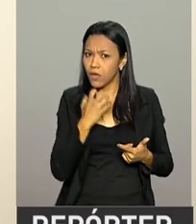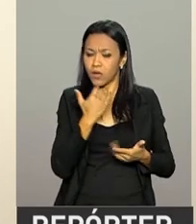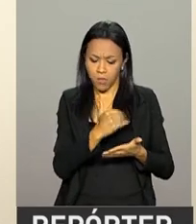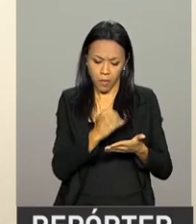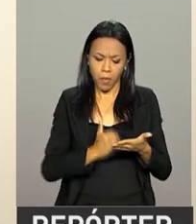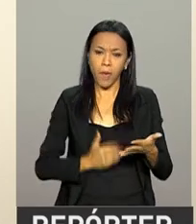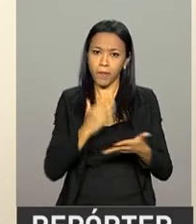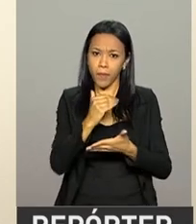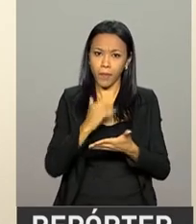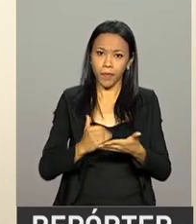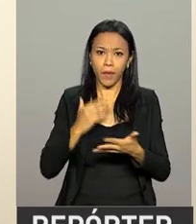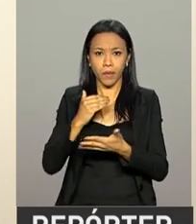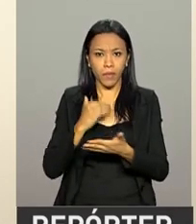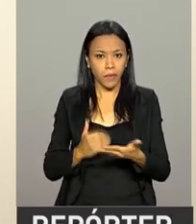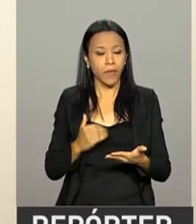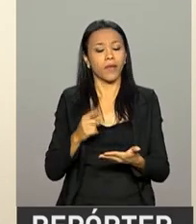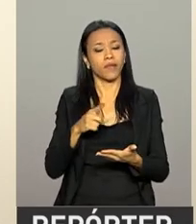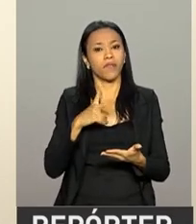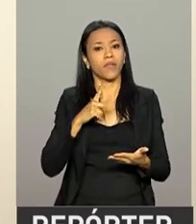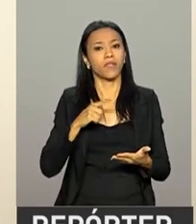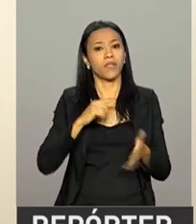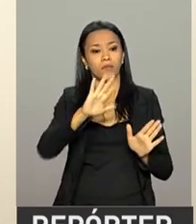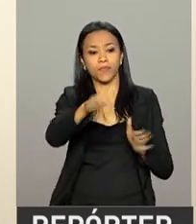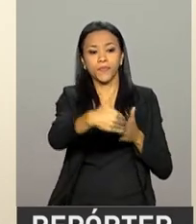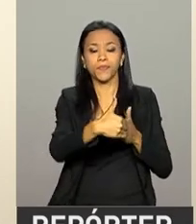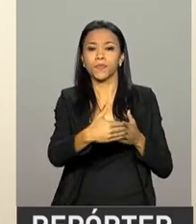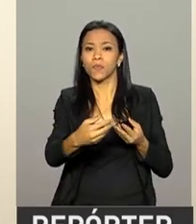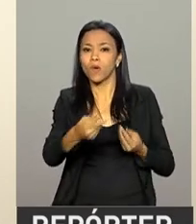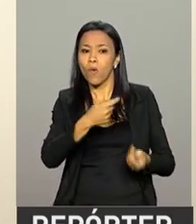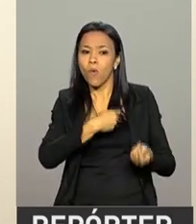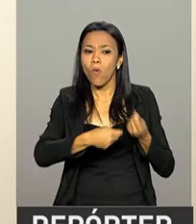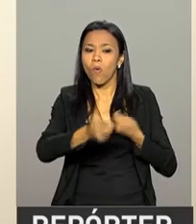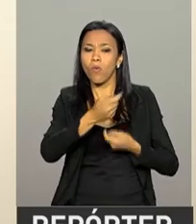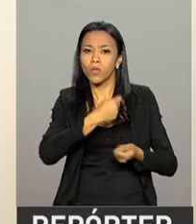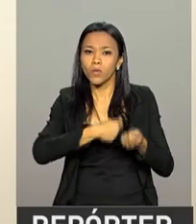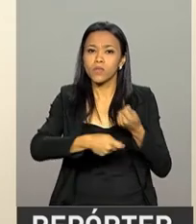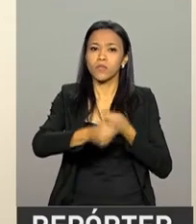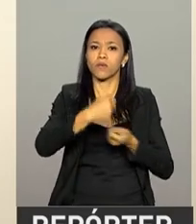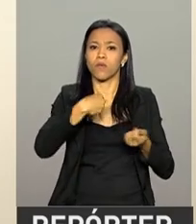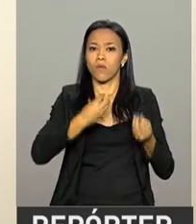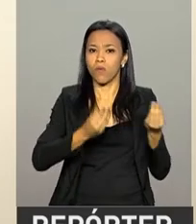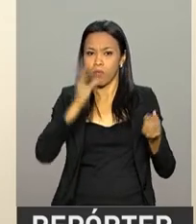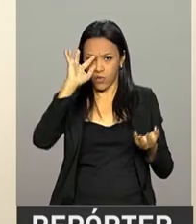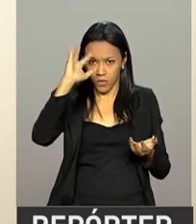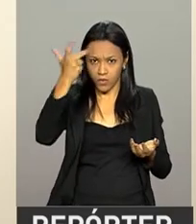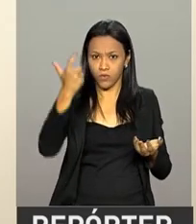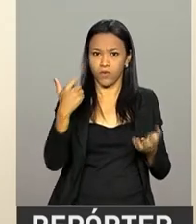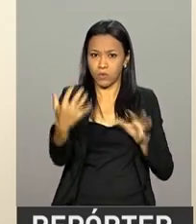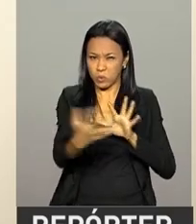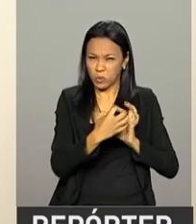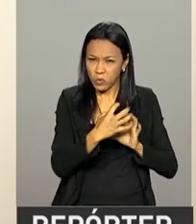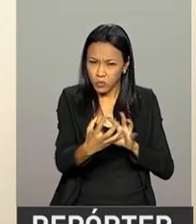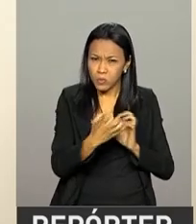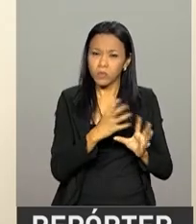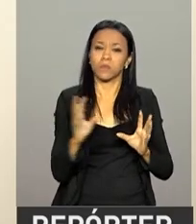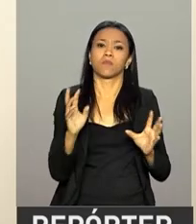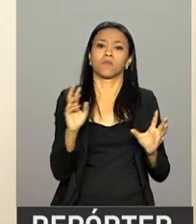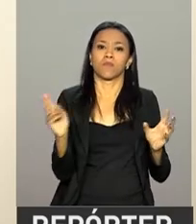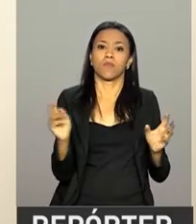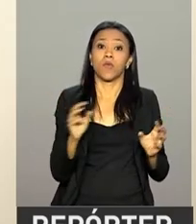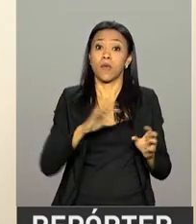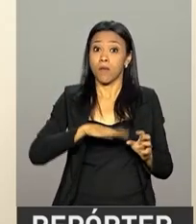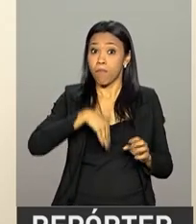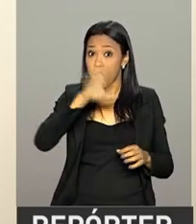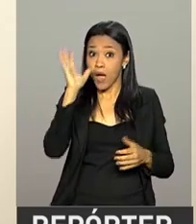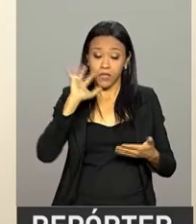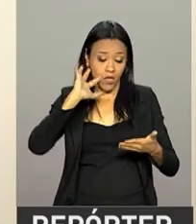do instrumento de mediação de conflitos que a ANS já possui há alguns anos. Quanto maior a resolução